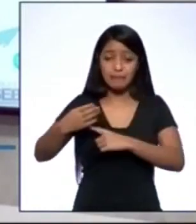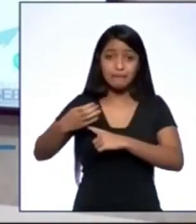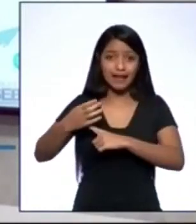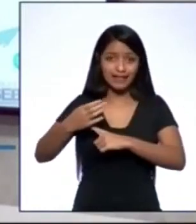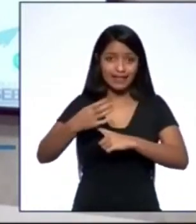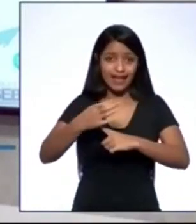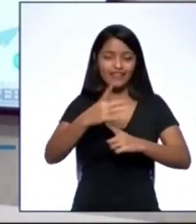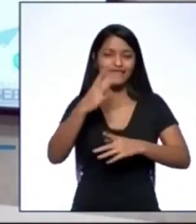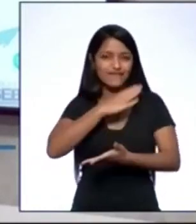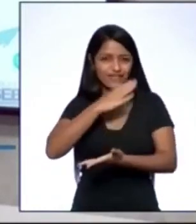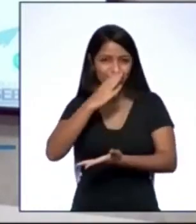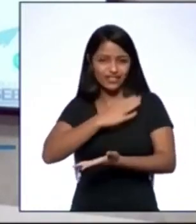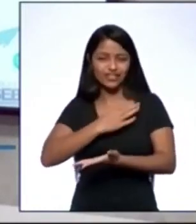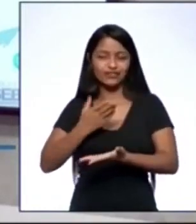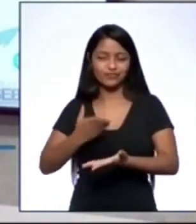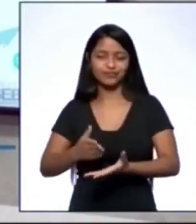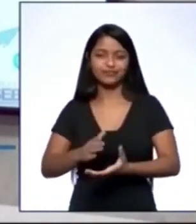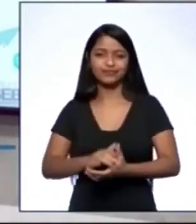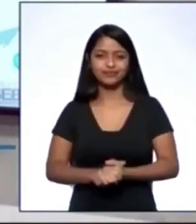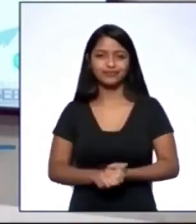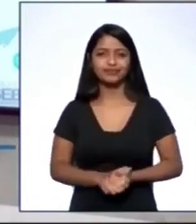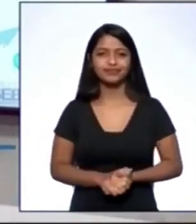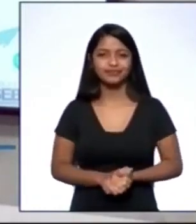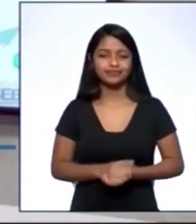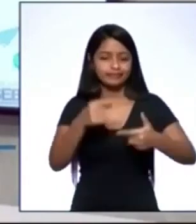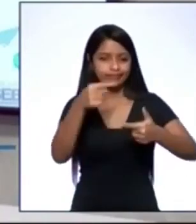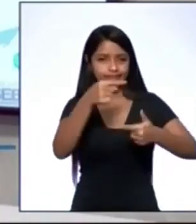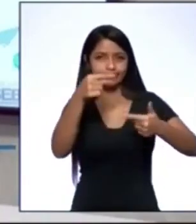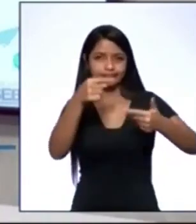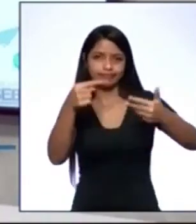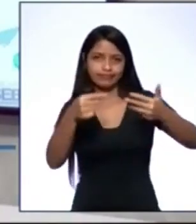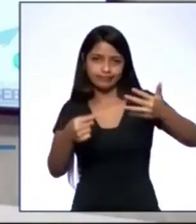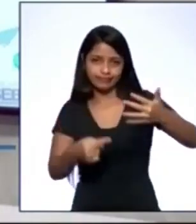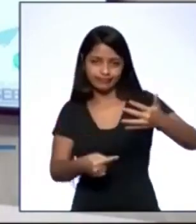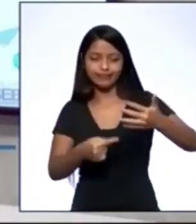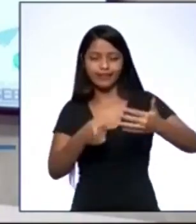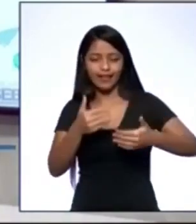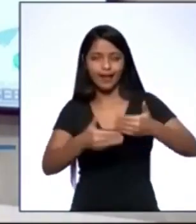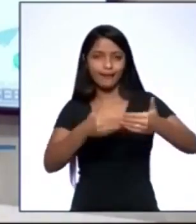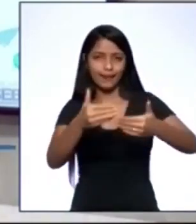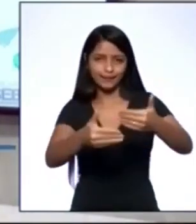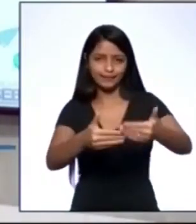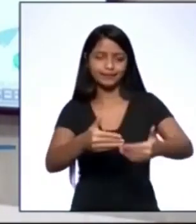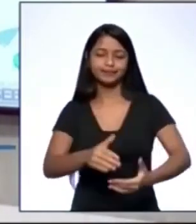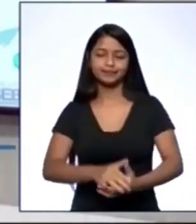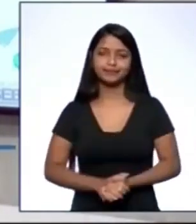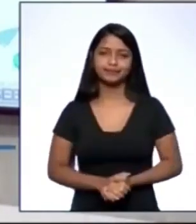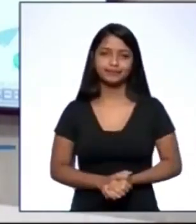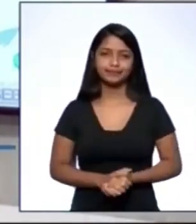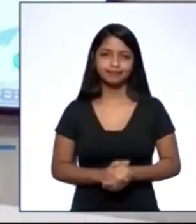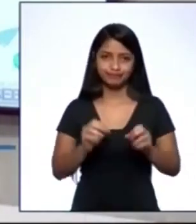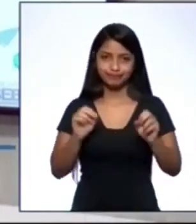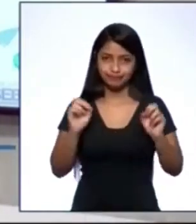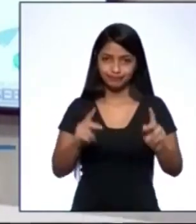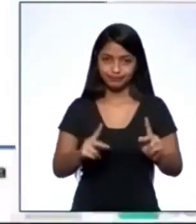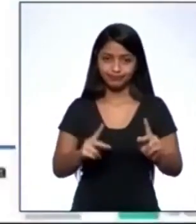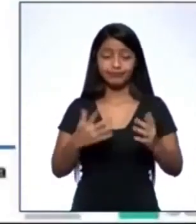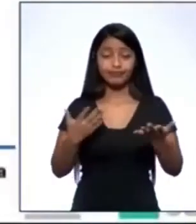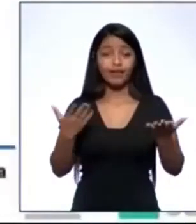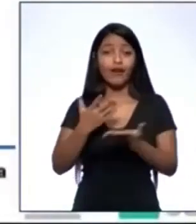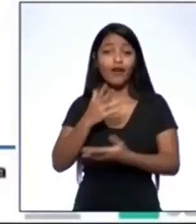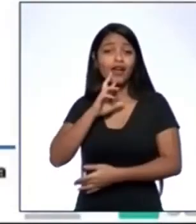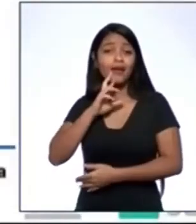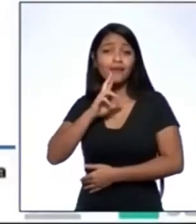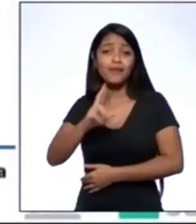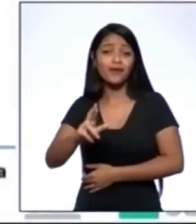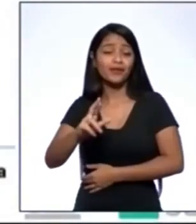bactérias anaeróbias, liberam substâncias que causam o mau cheiro, ok? Aí, irmãozinho, mata a questão agora. Olha